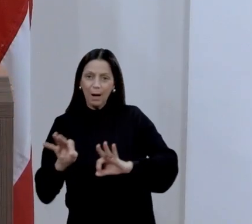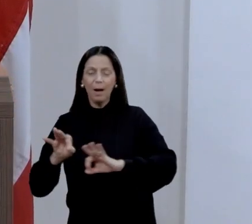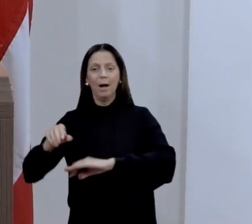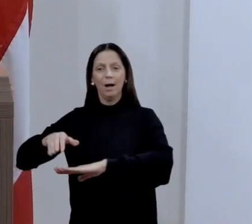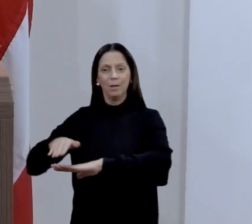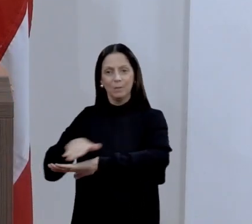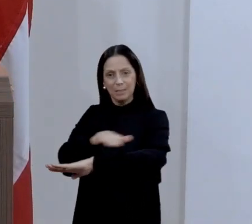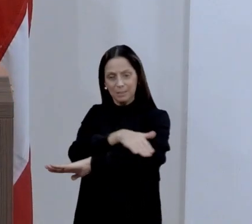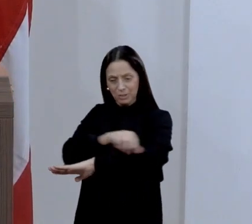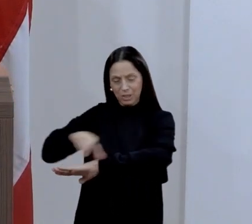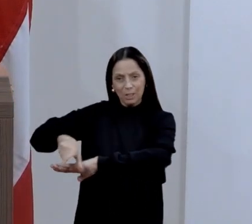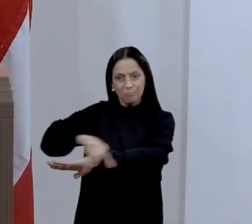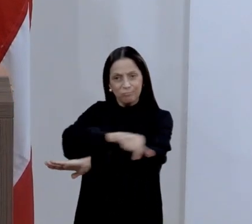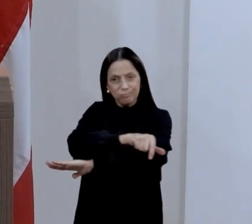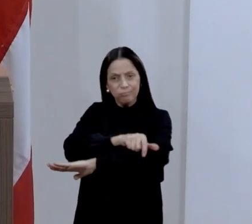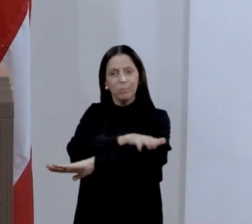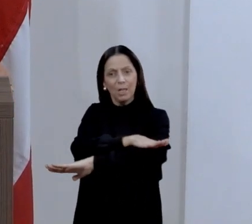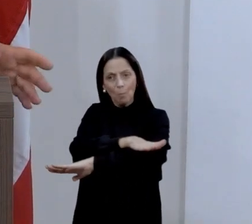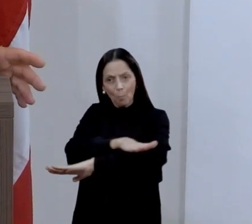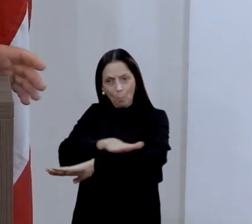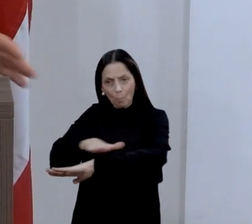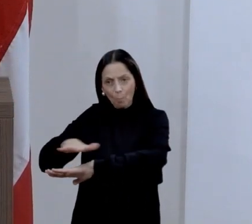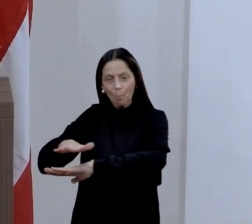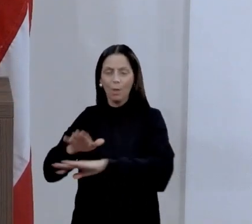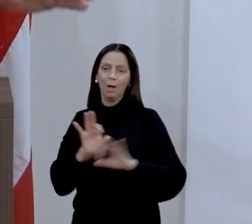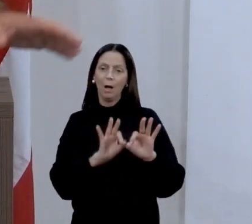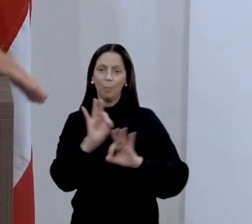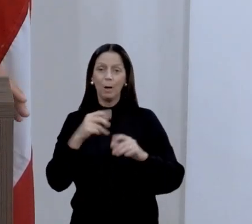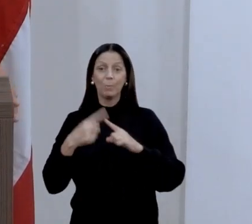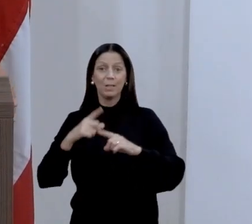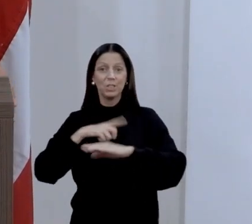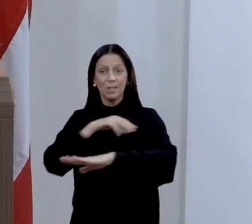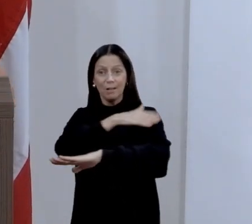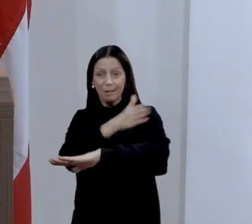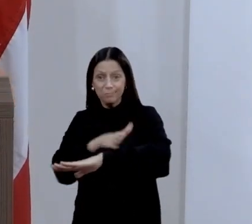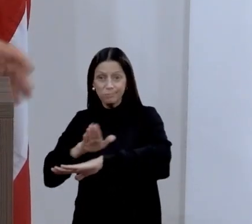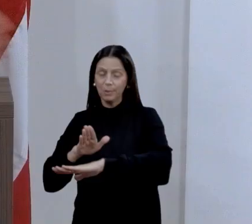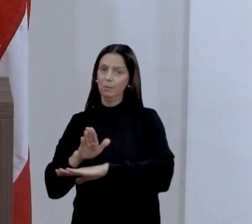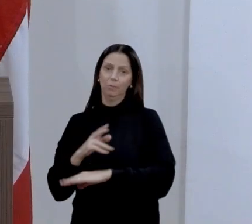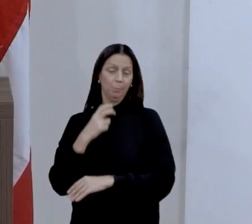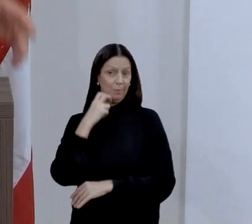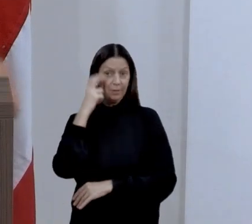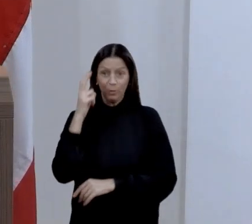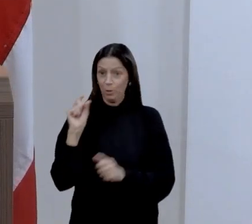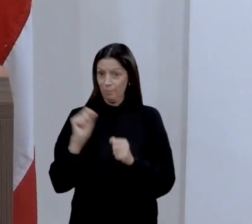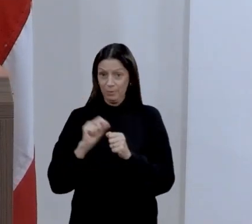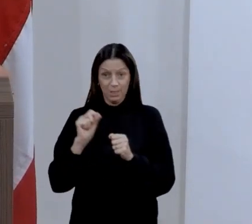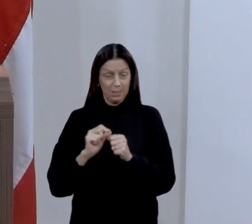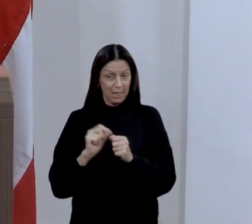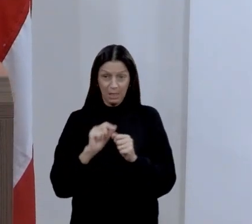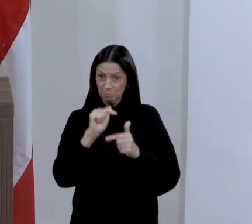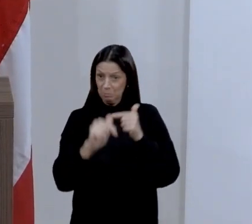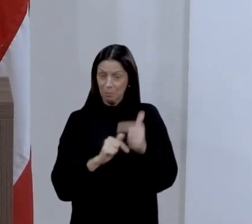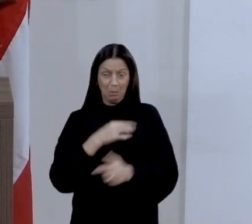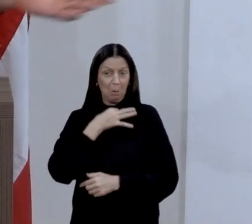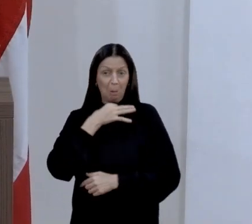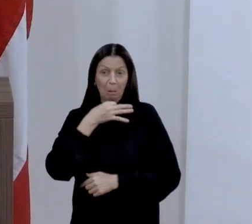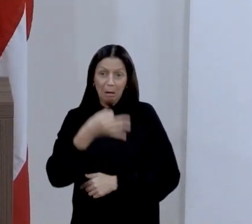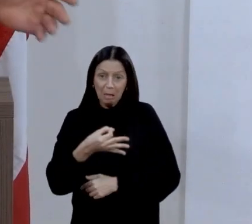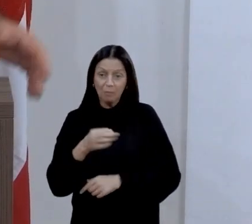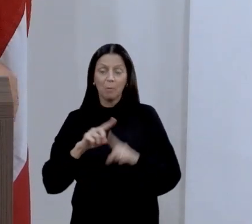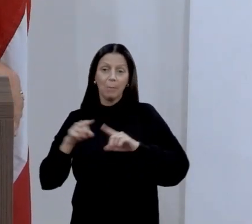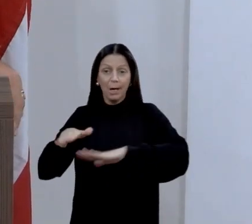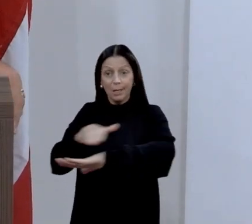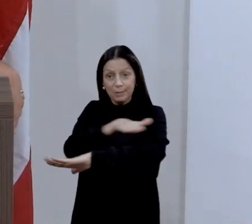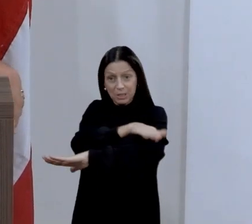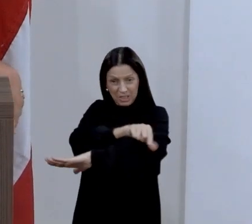naqueles buracos onde as pessoas estavam tropeçando e caindo. Não é uma vergonha fazer aquele tipo de remendo lá que foi feito, mas pelo menos para dar uma condição mínima